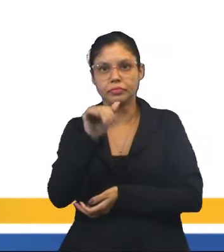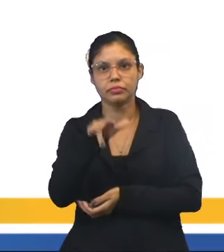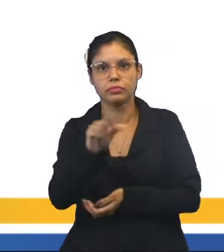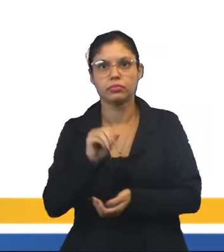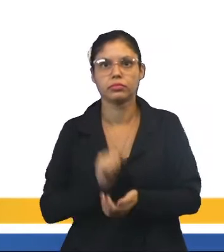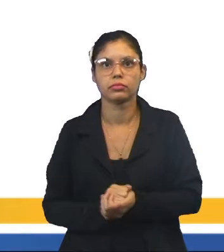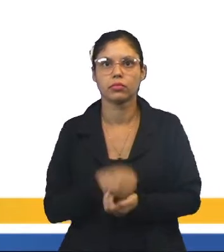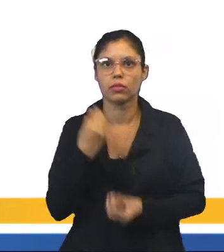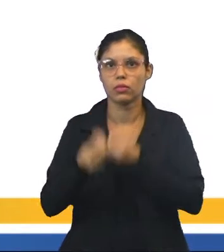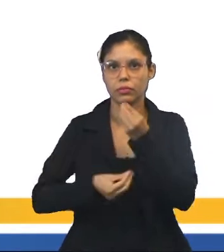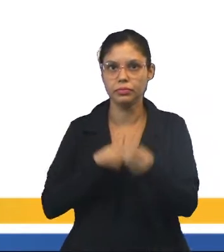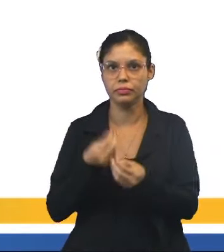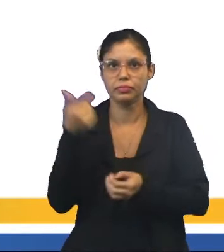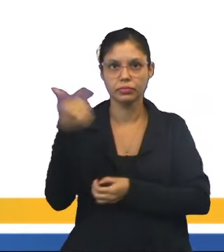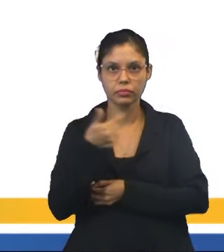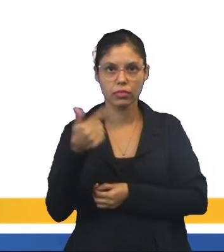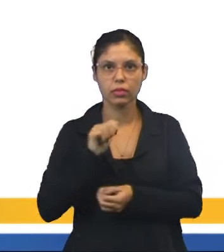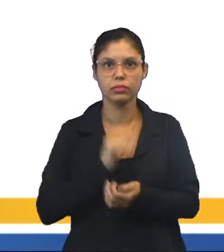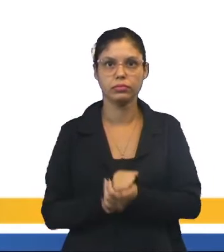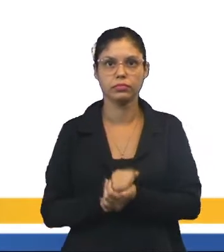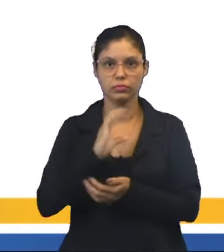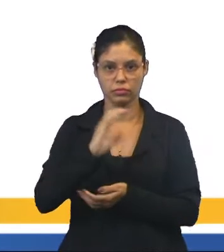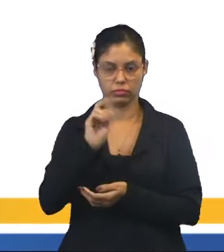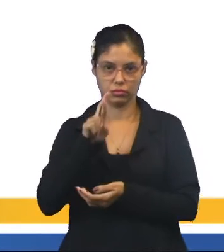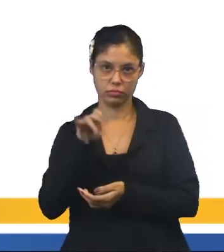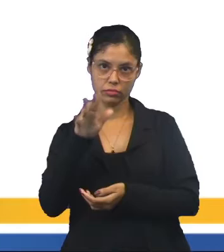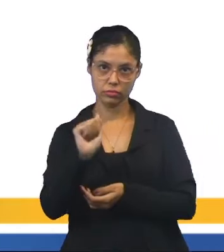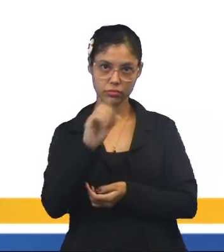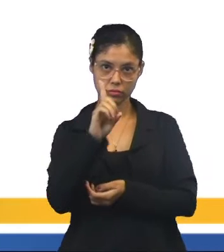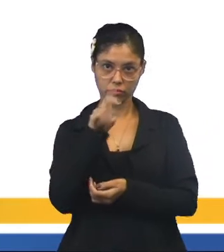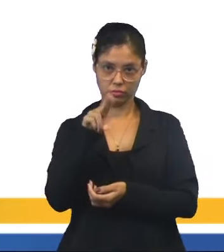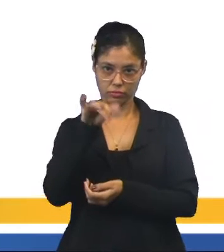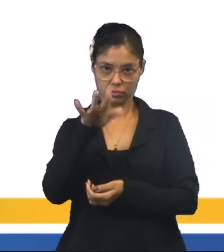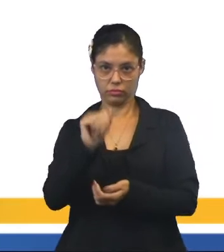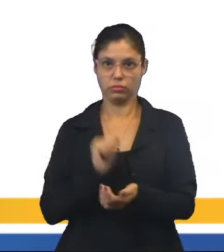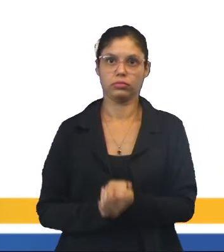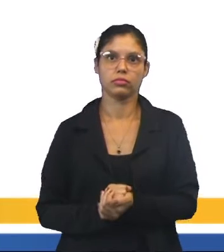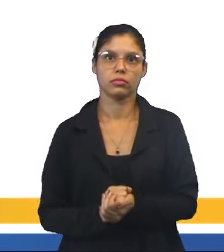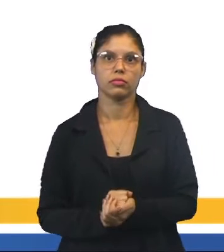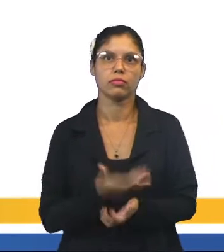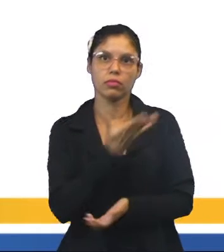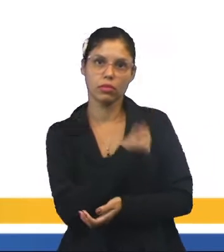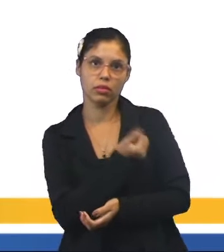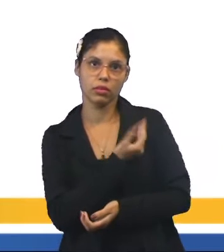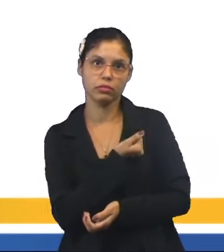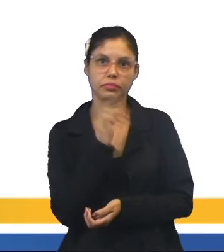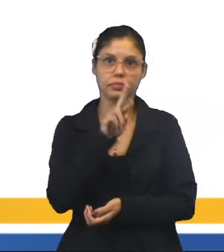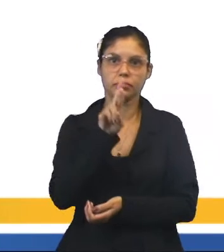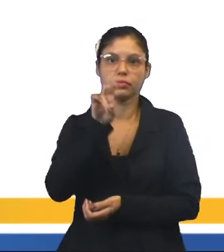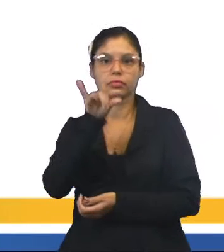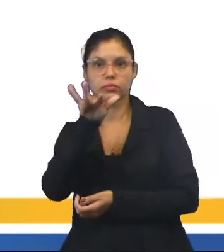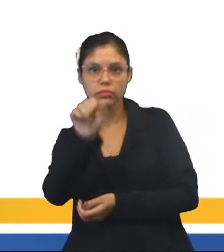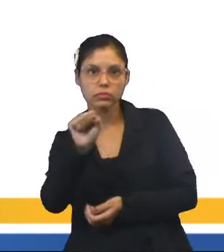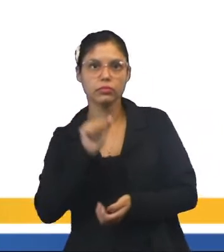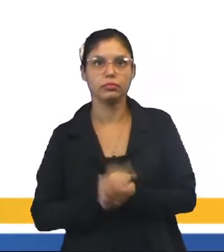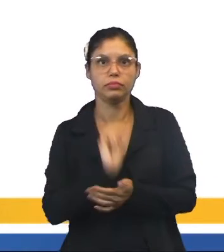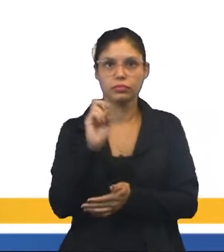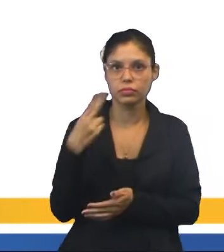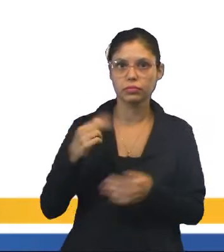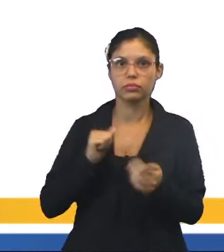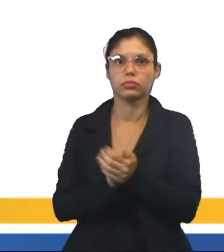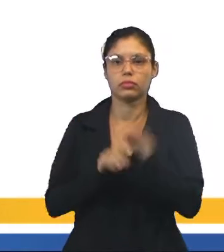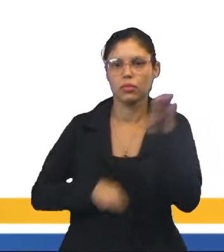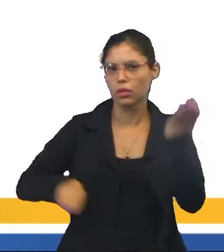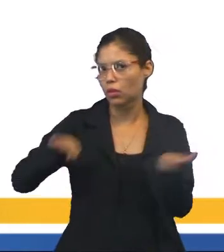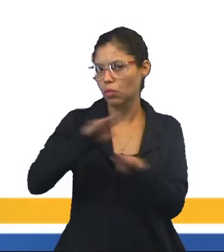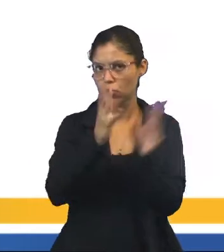domínio, quanto o segundo, denominado de contradomínio, são números reais, ou